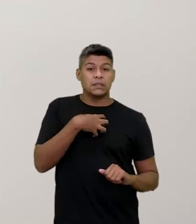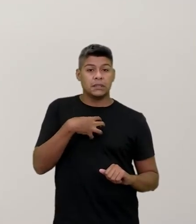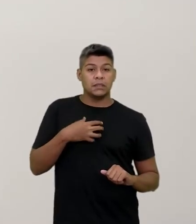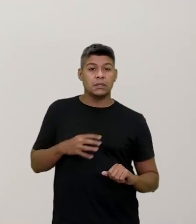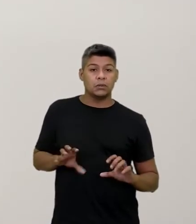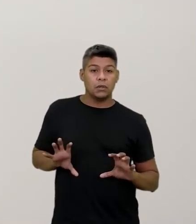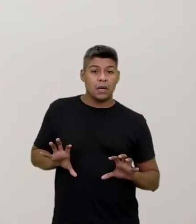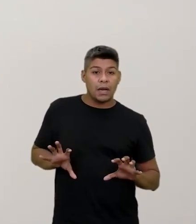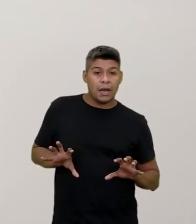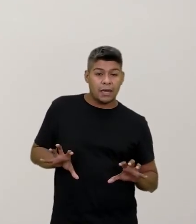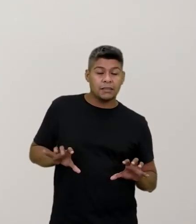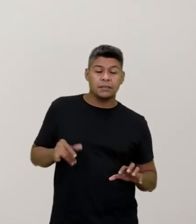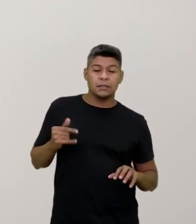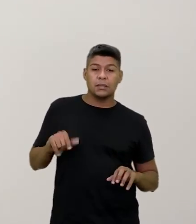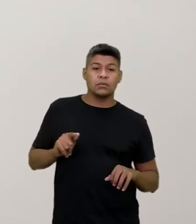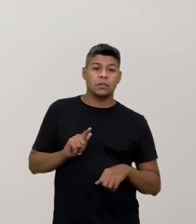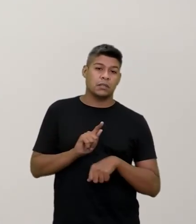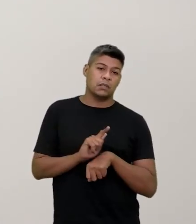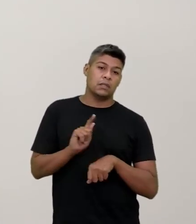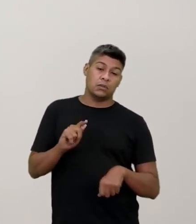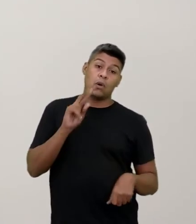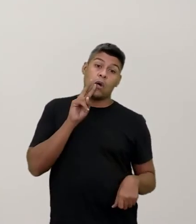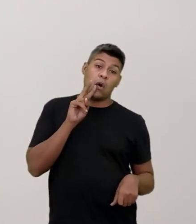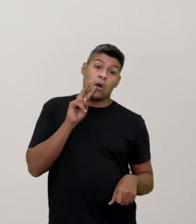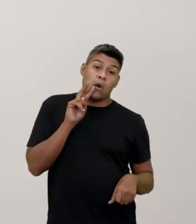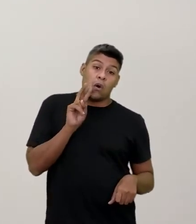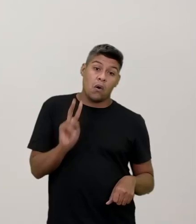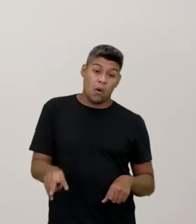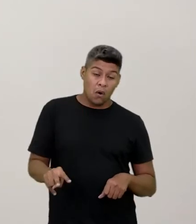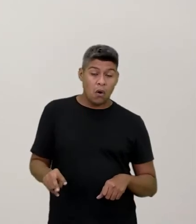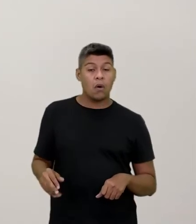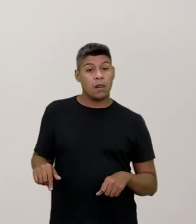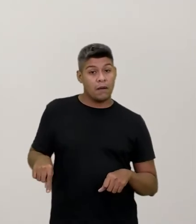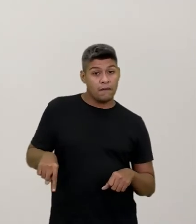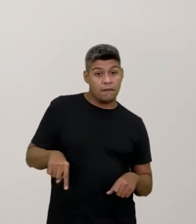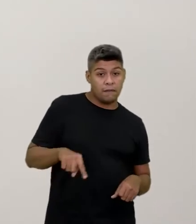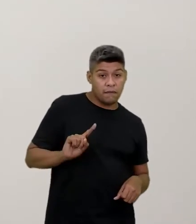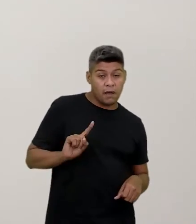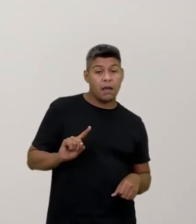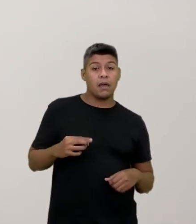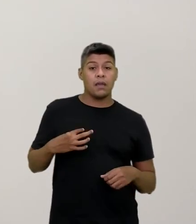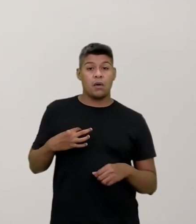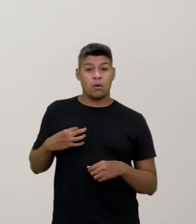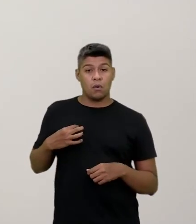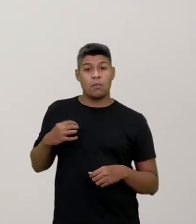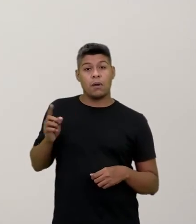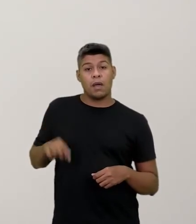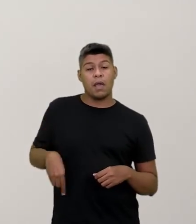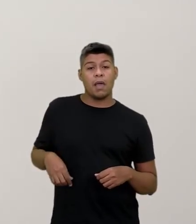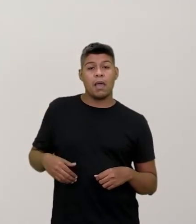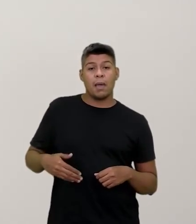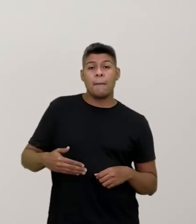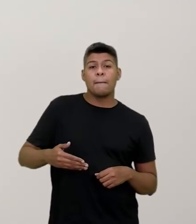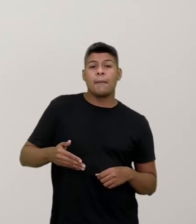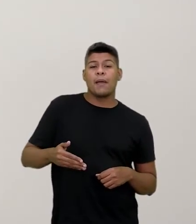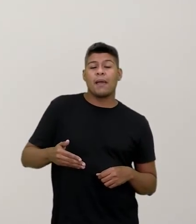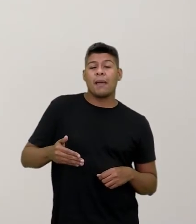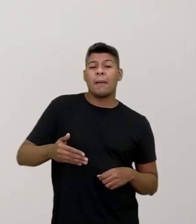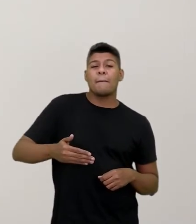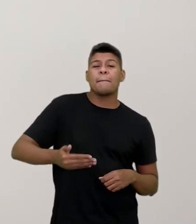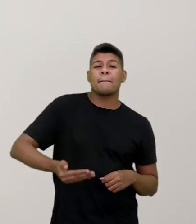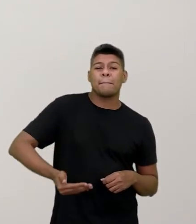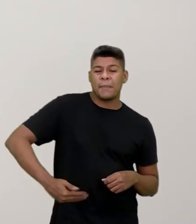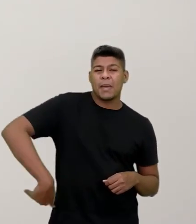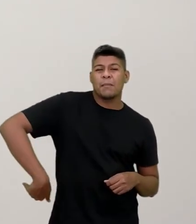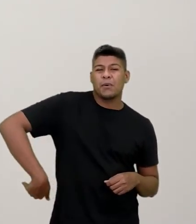tem esse negócio da graduação. E olha só, então, né, gente? Eles vão lá e o uniforme é uma bermuda, né?